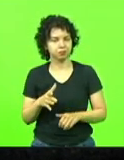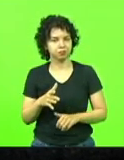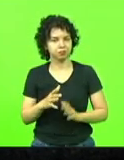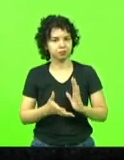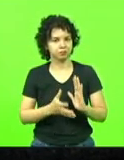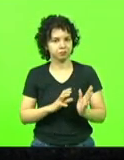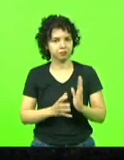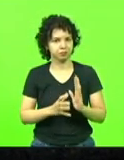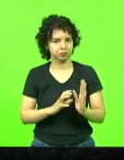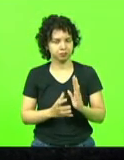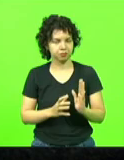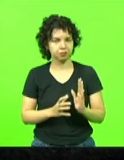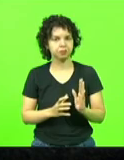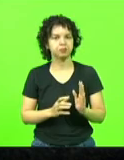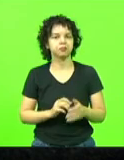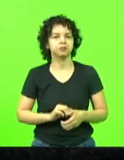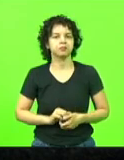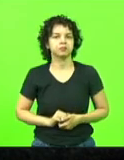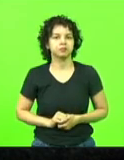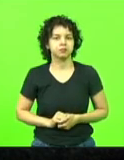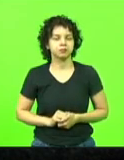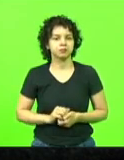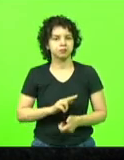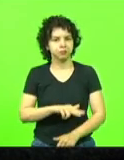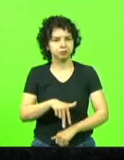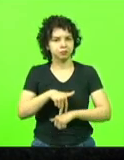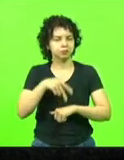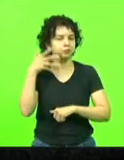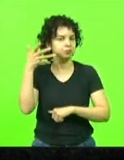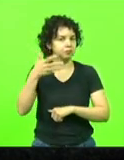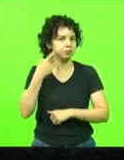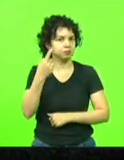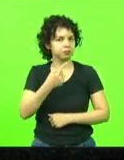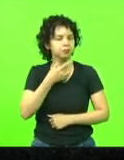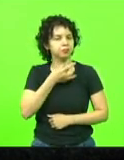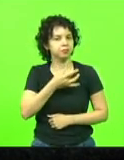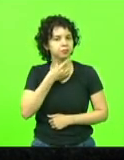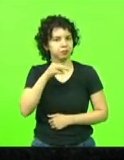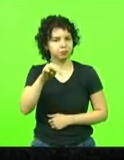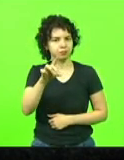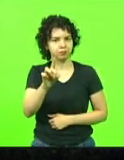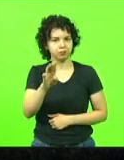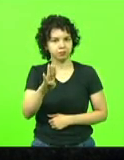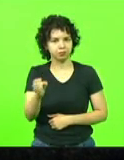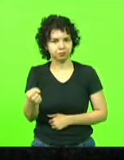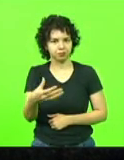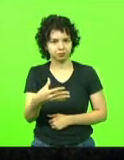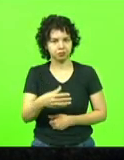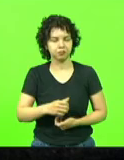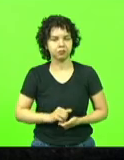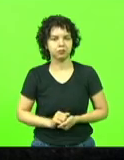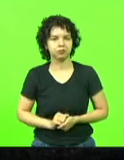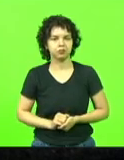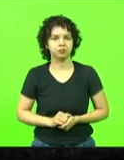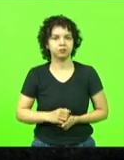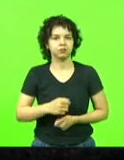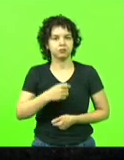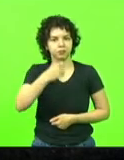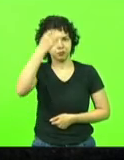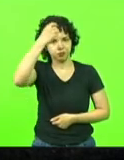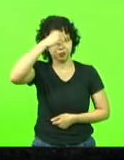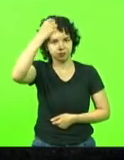palavra os senhores deputados Valdir Cobalchini, bloco MDB Novo, Maurício Scurdilac,